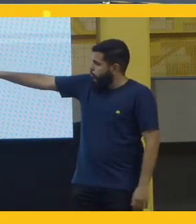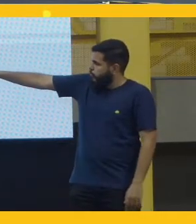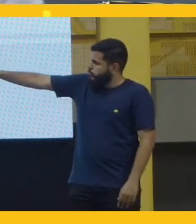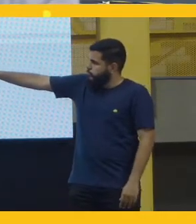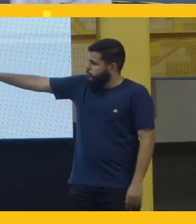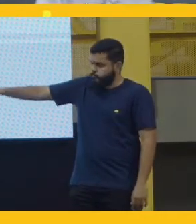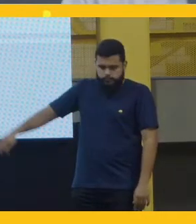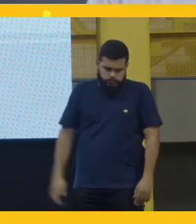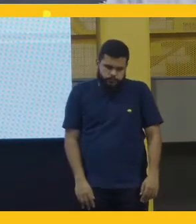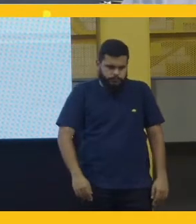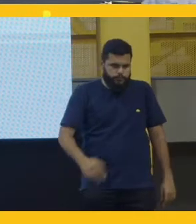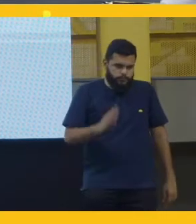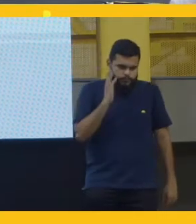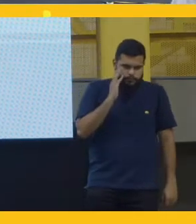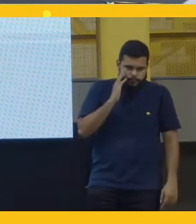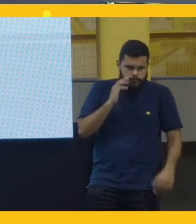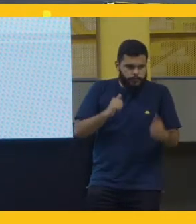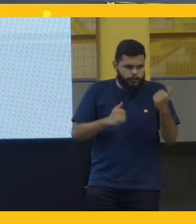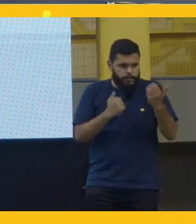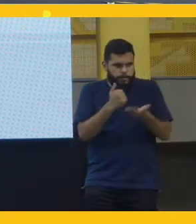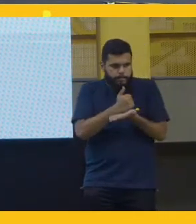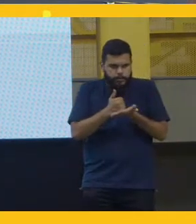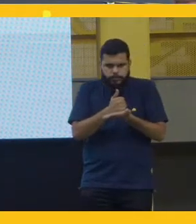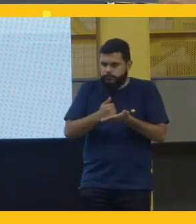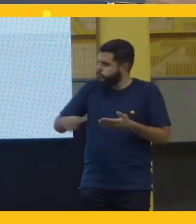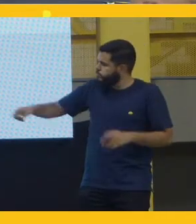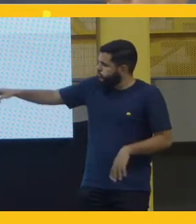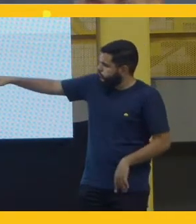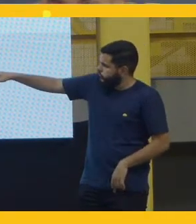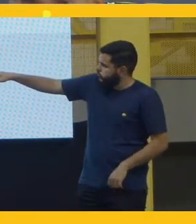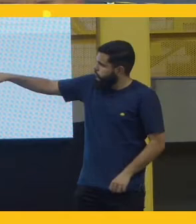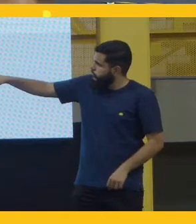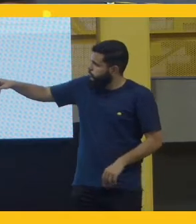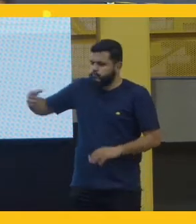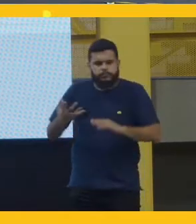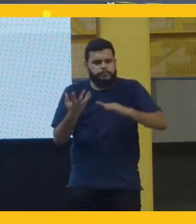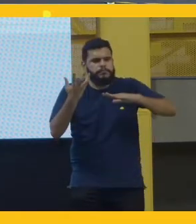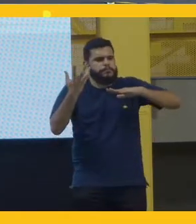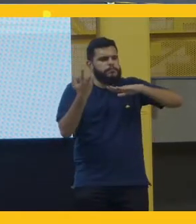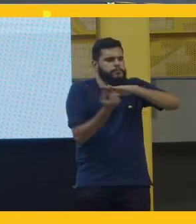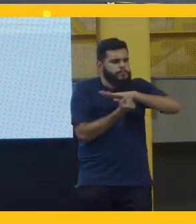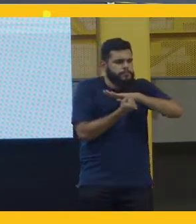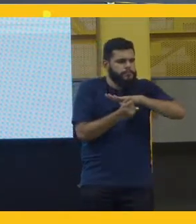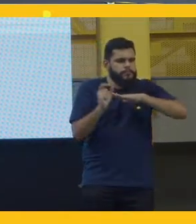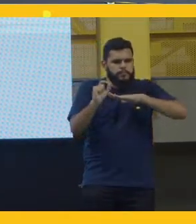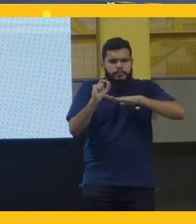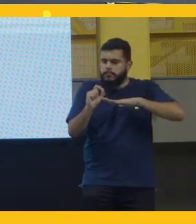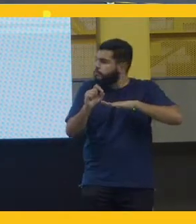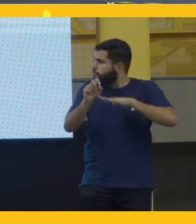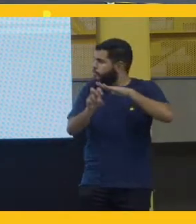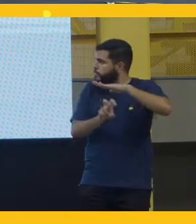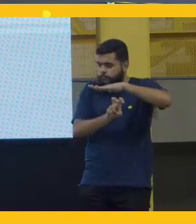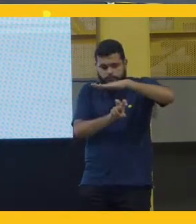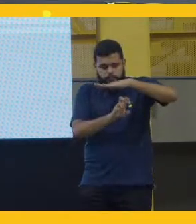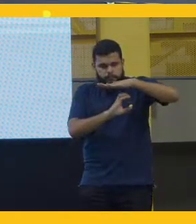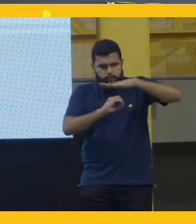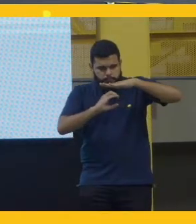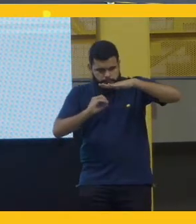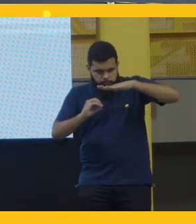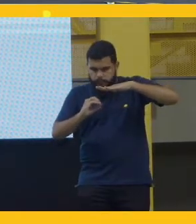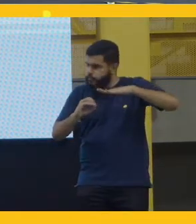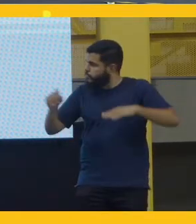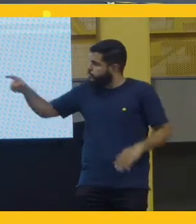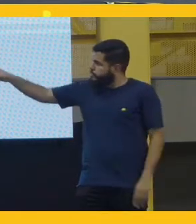Isso é um exemplo. Mas o que é que o nosso objeto está absorvendo? 500